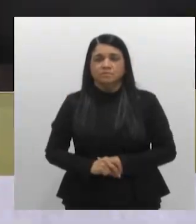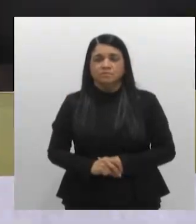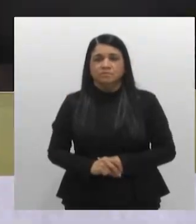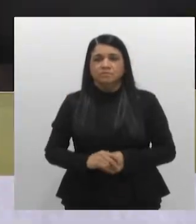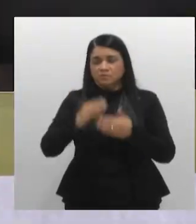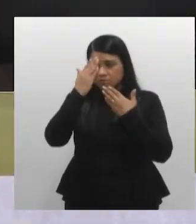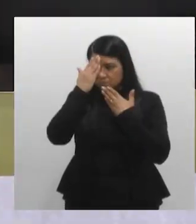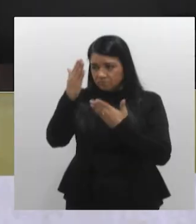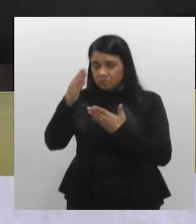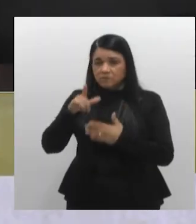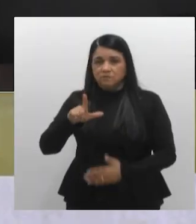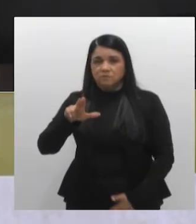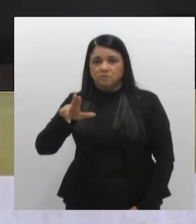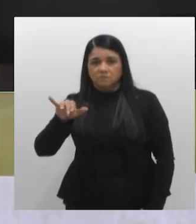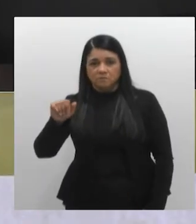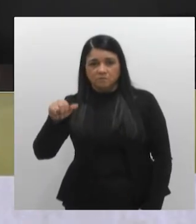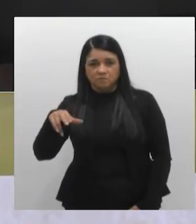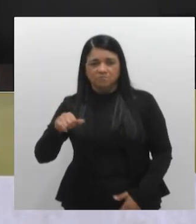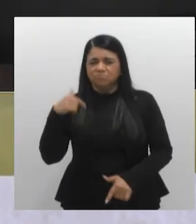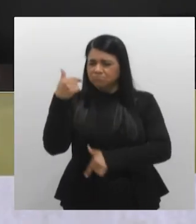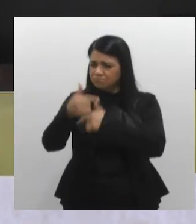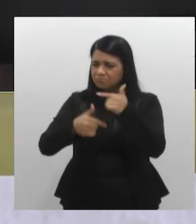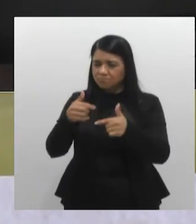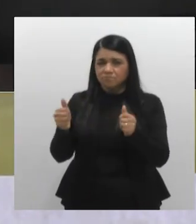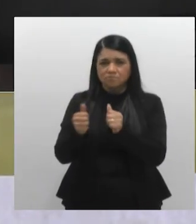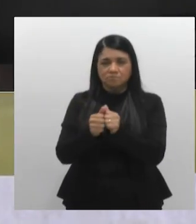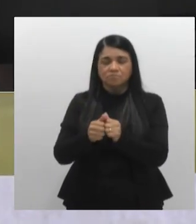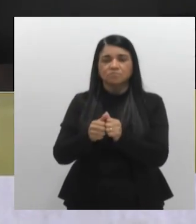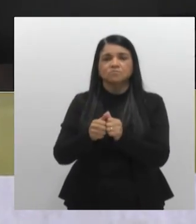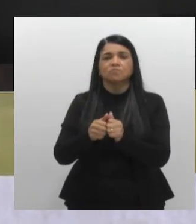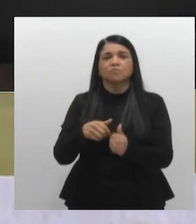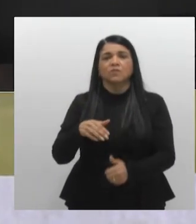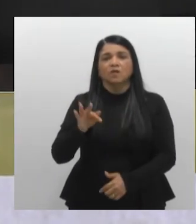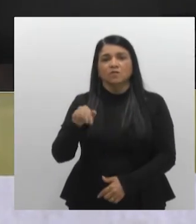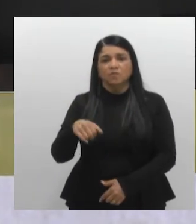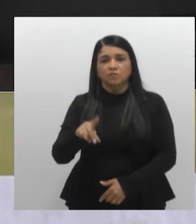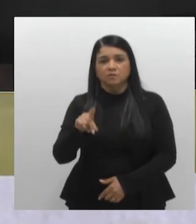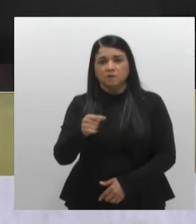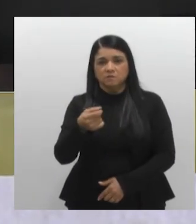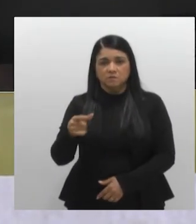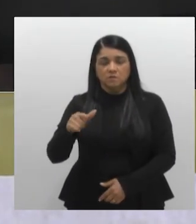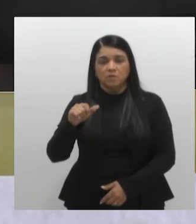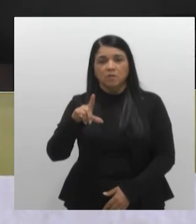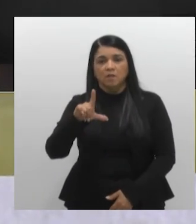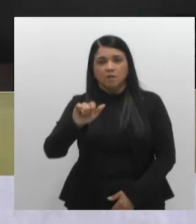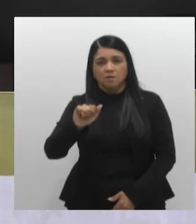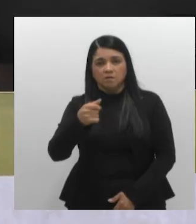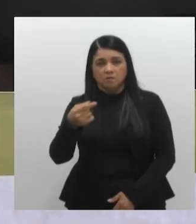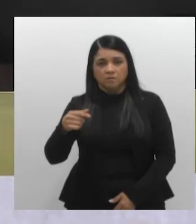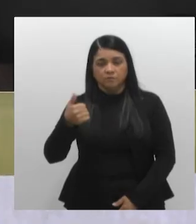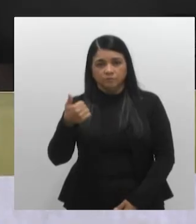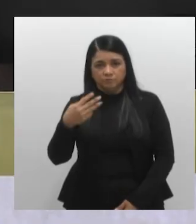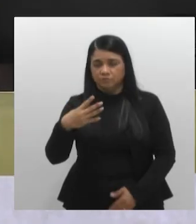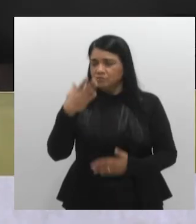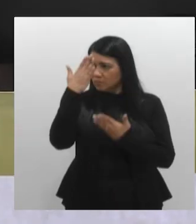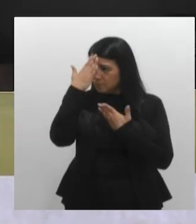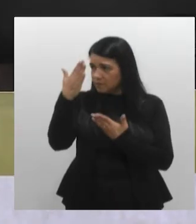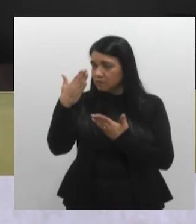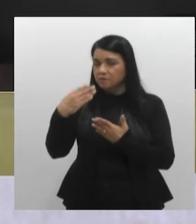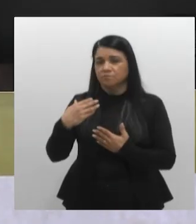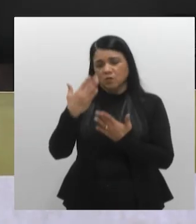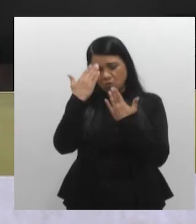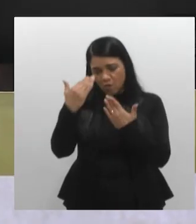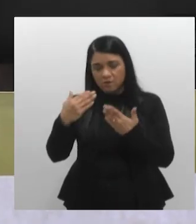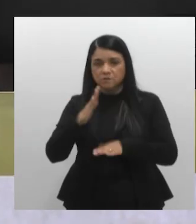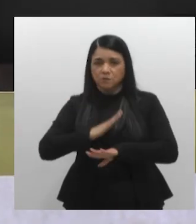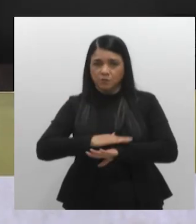Obrigado, Luciana, que faz um trabalho incrível junto à Fundação Leão 13. Obrigado pela presença mais uma vez conosco, honrando este momento. Eu quero